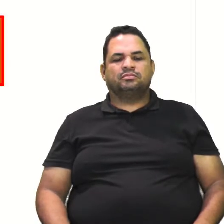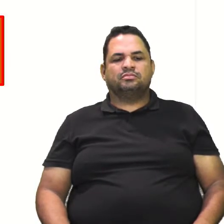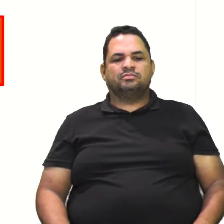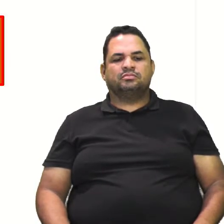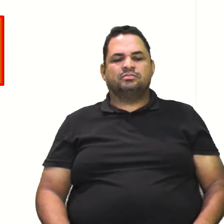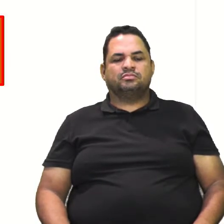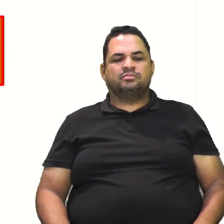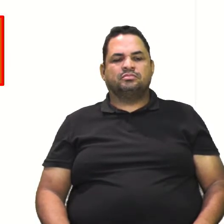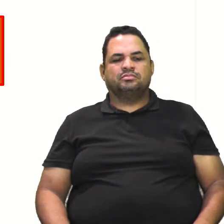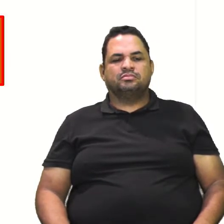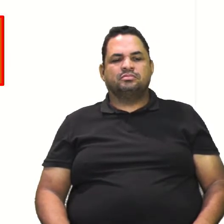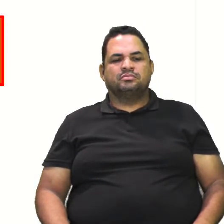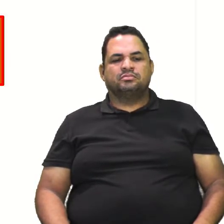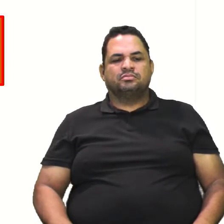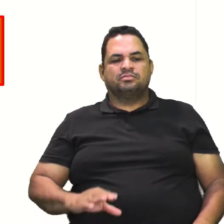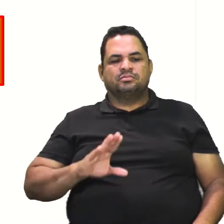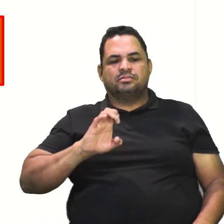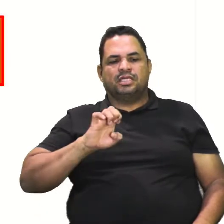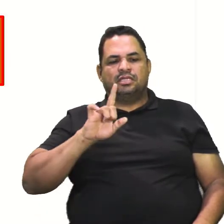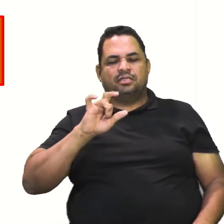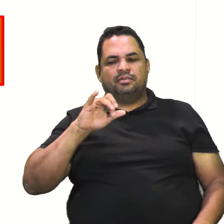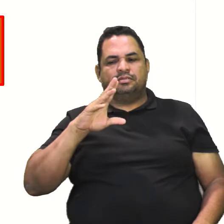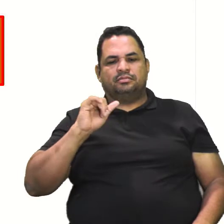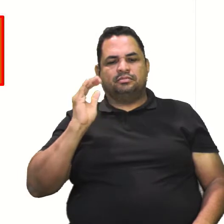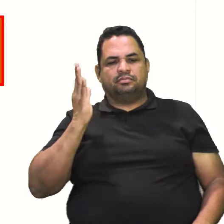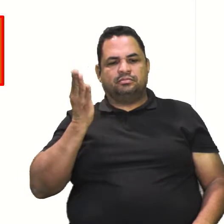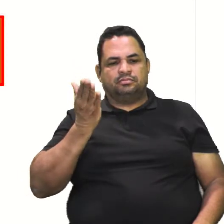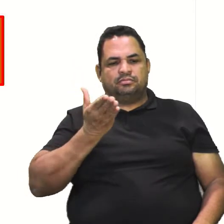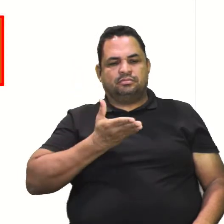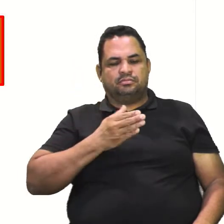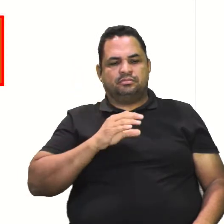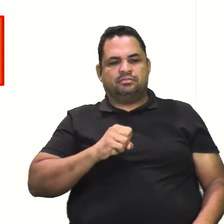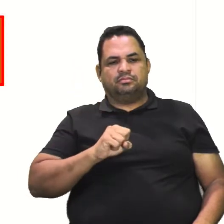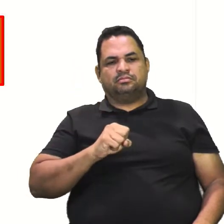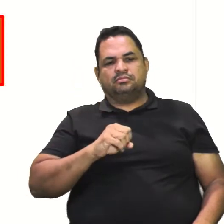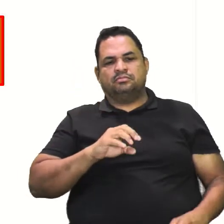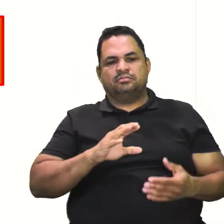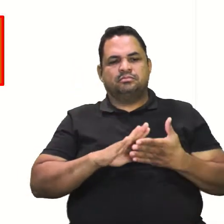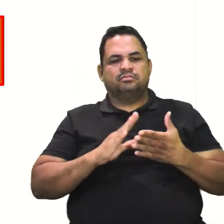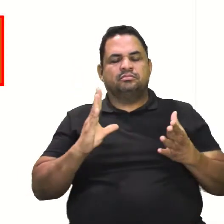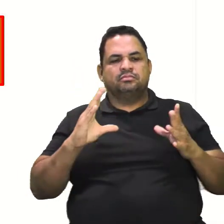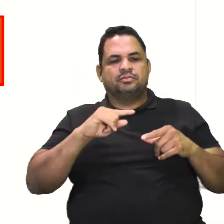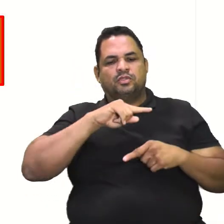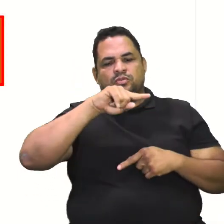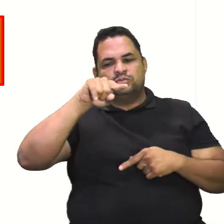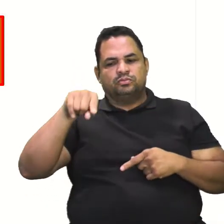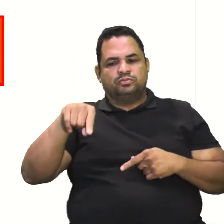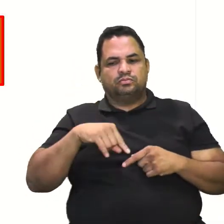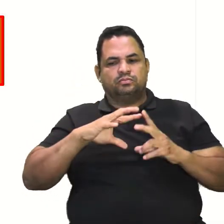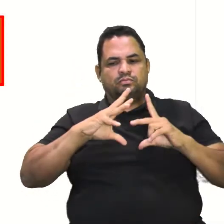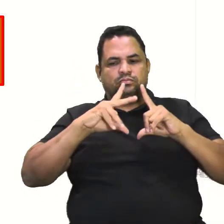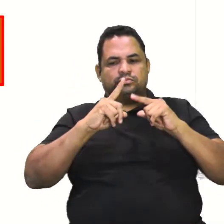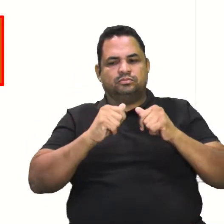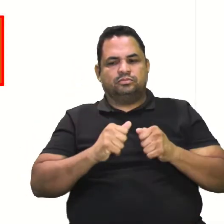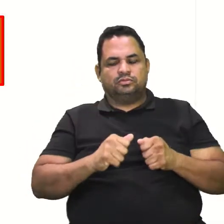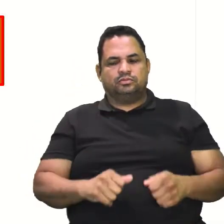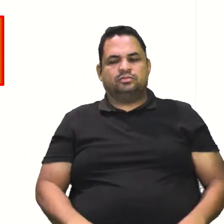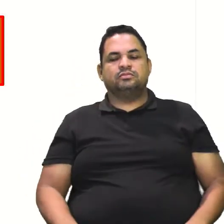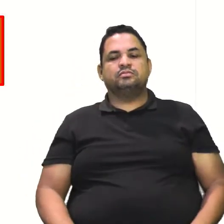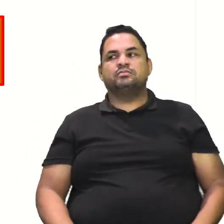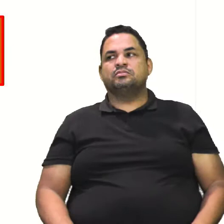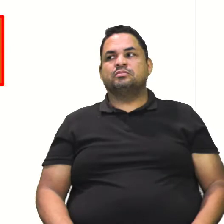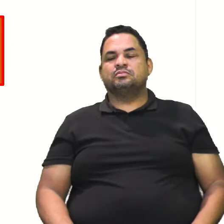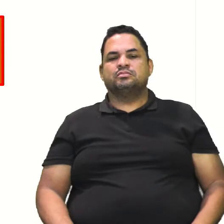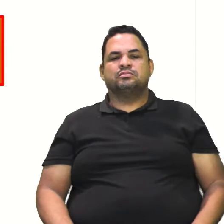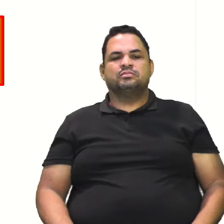cônio. A elipse é quase que uma parábola, só que completa, uma volta completa, não é? Um giro completo ali, ó,